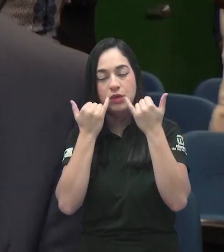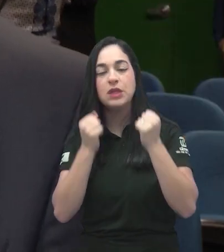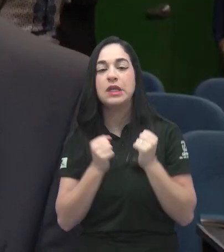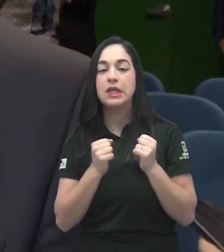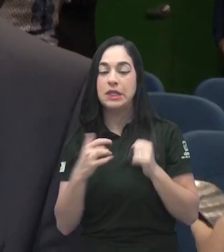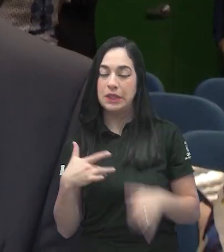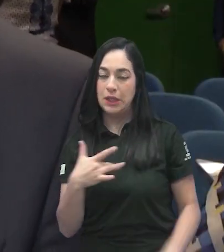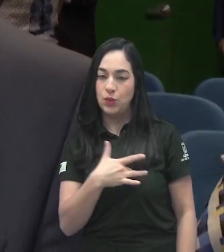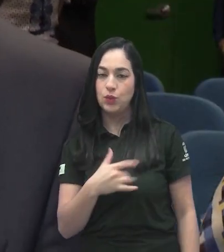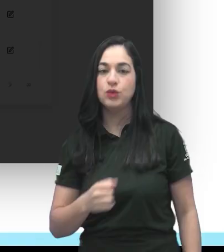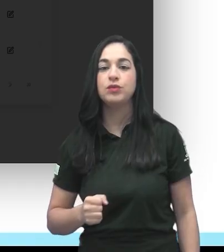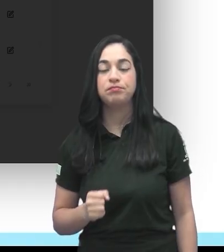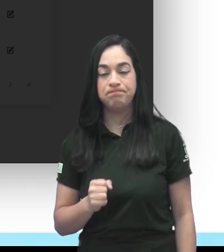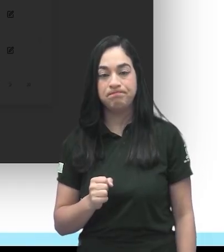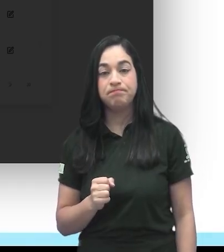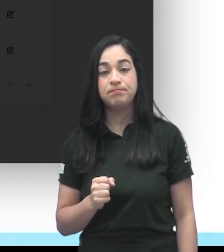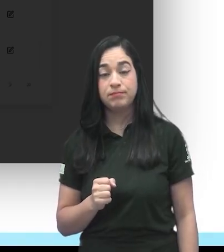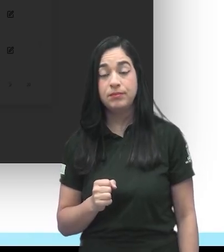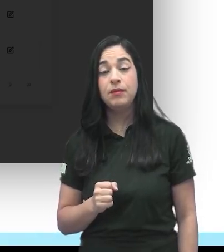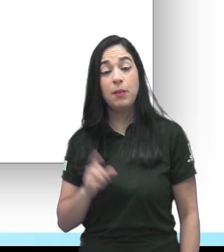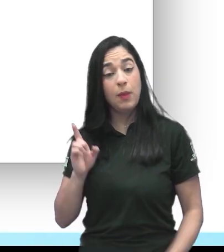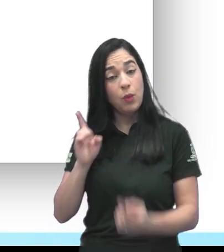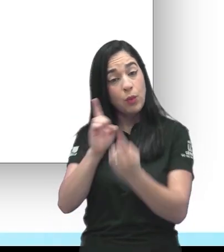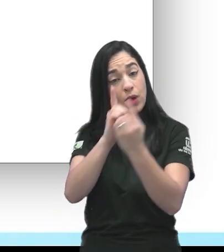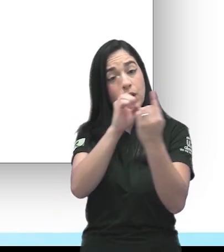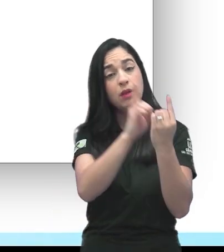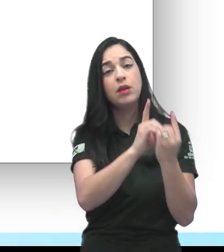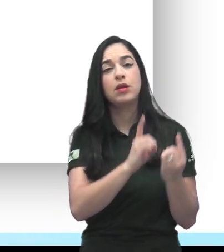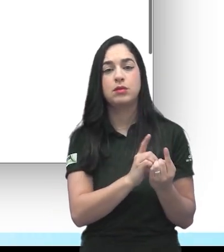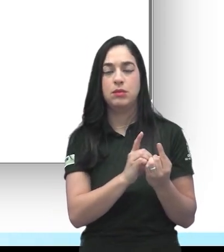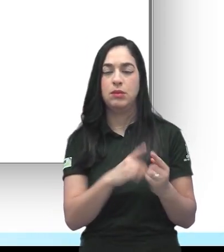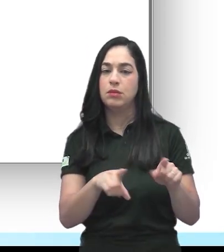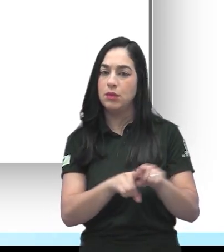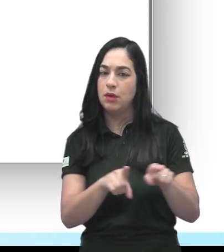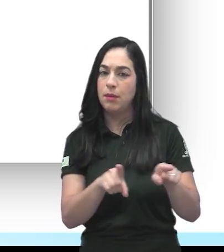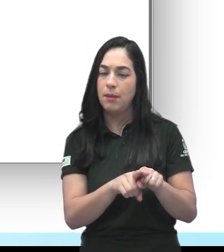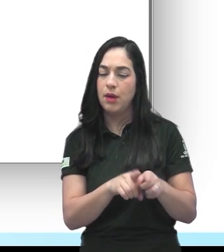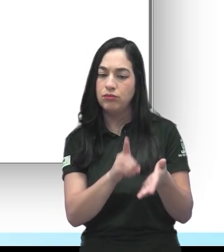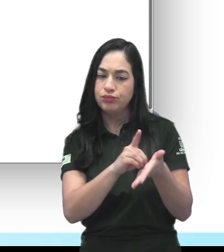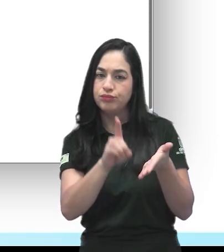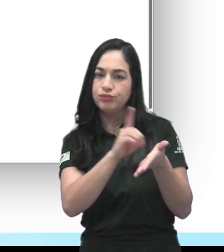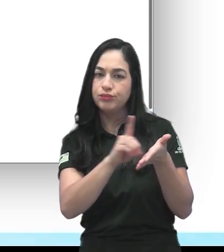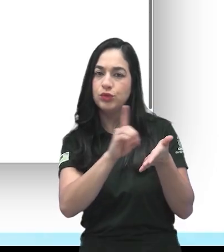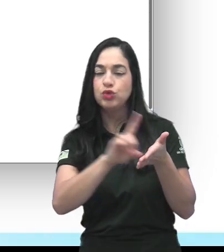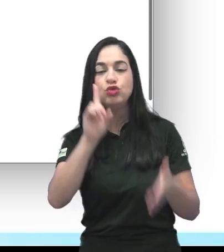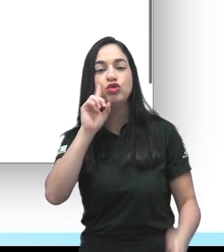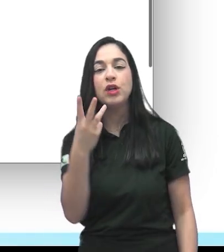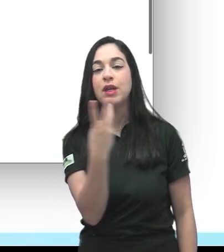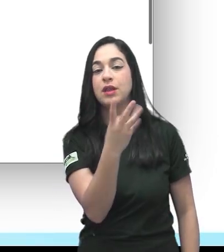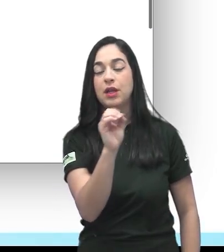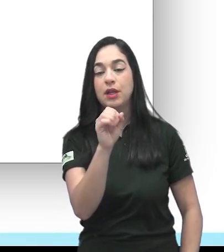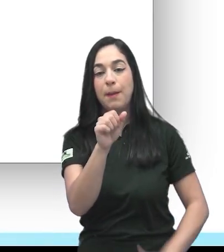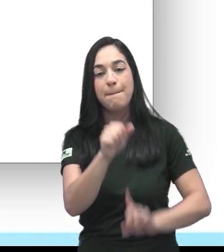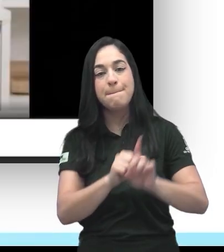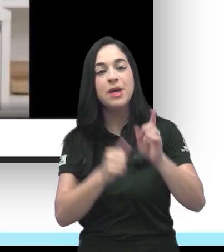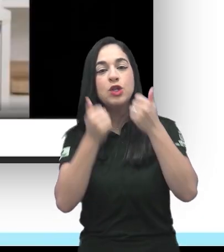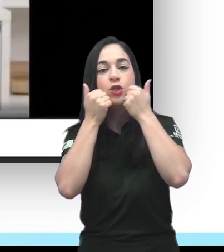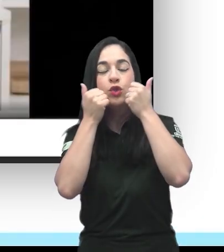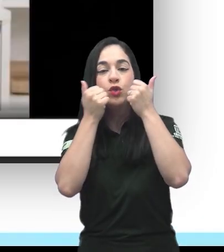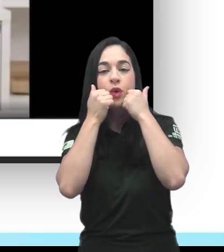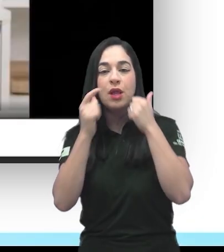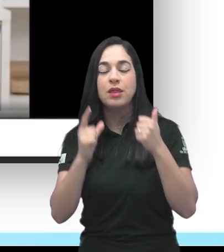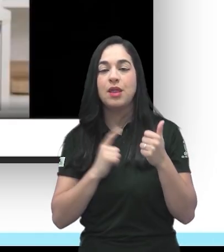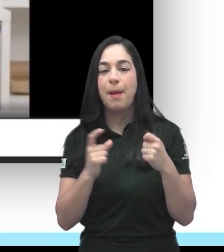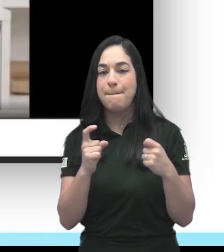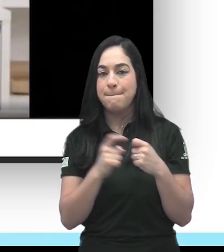com os seus dados de saúde. O serviço de teleconsultas também deve ser ampliado a partir do dia 30 de julho e, além de